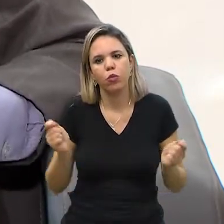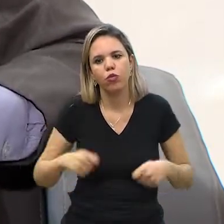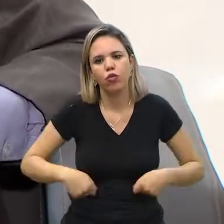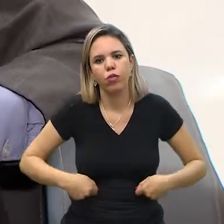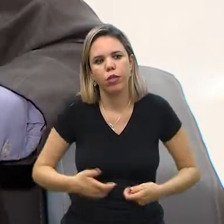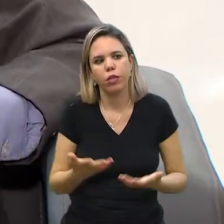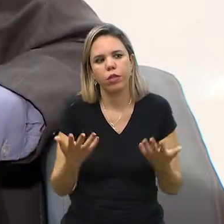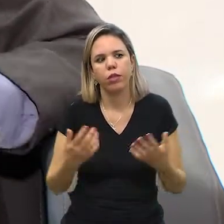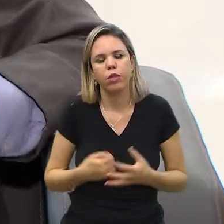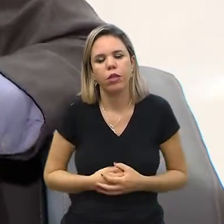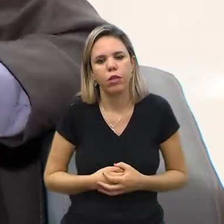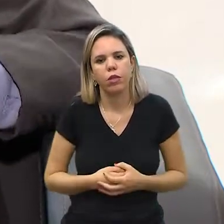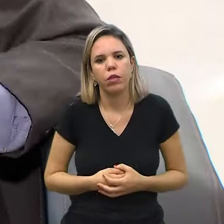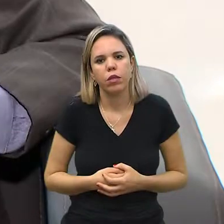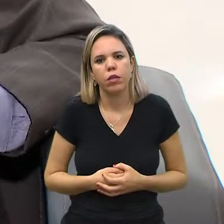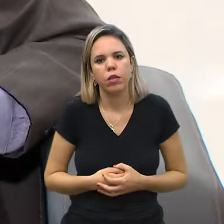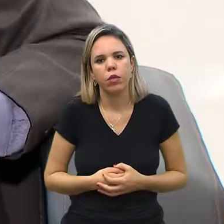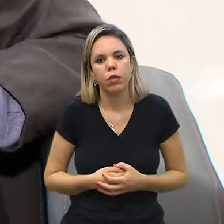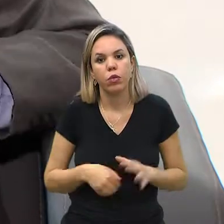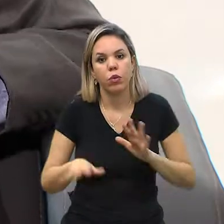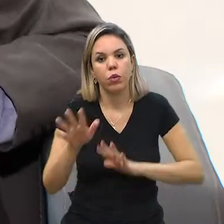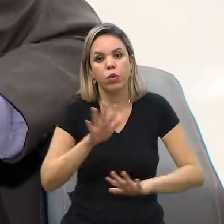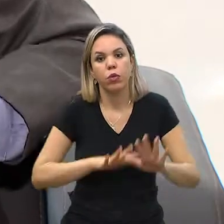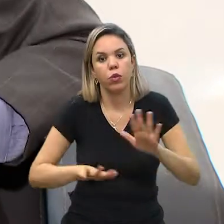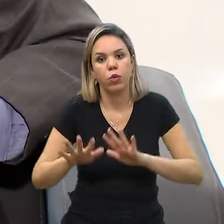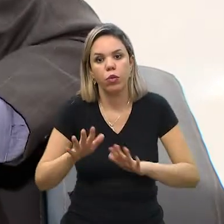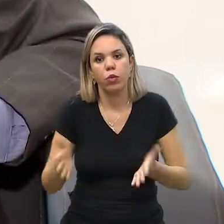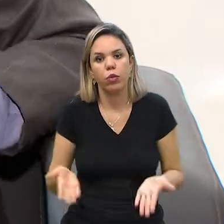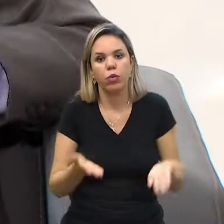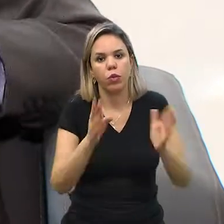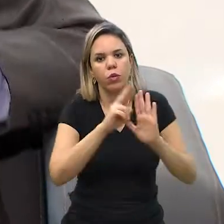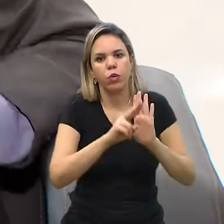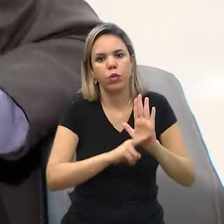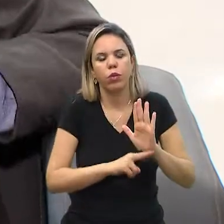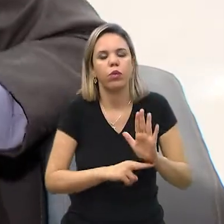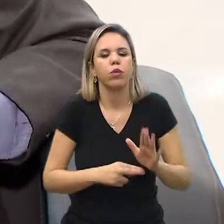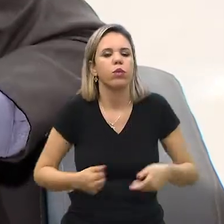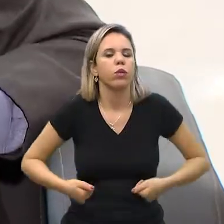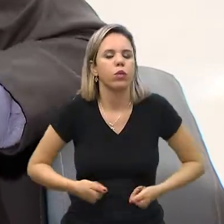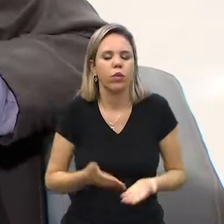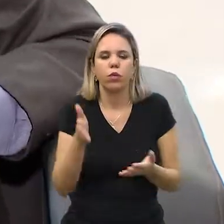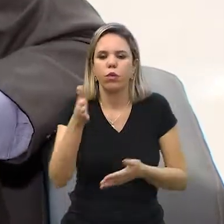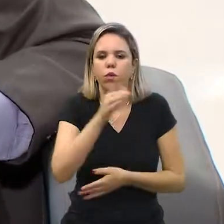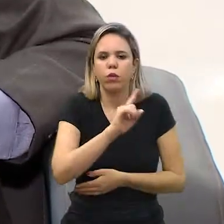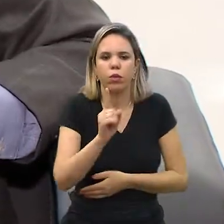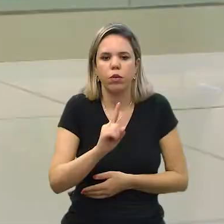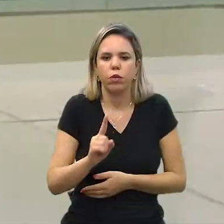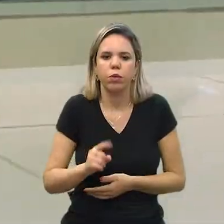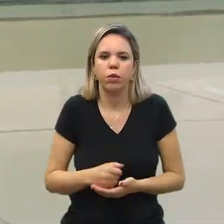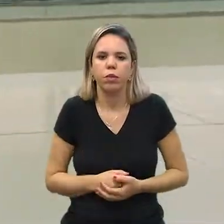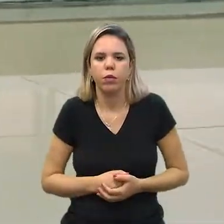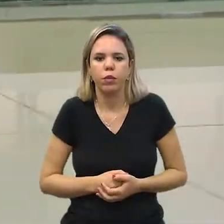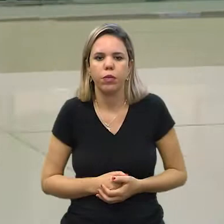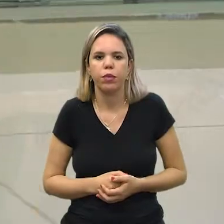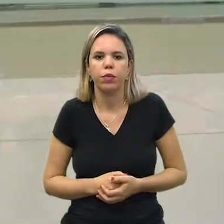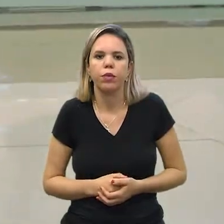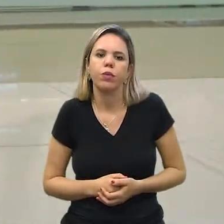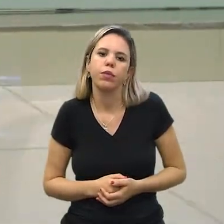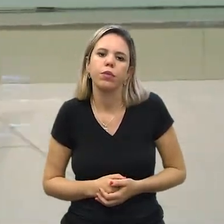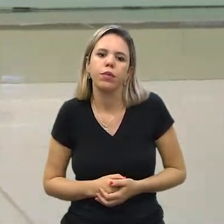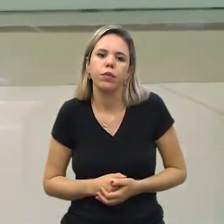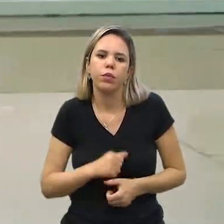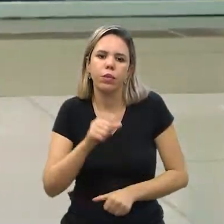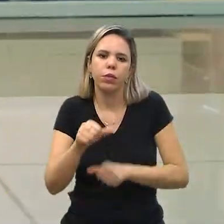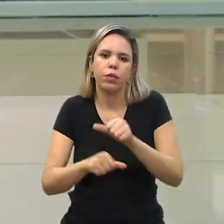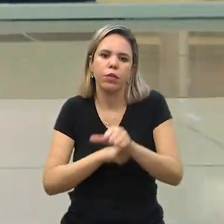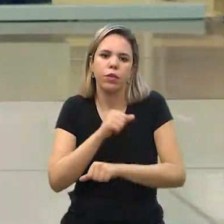gastar. Então é isso, você tem que ter cuidado, tem que levar a lista e não sair dessa lista. mudando um